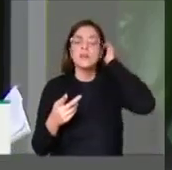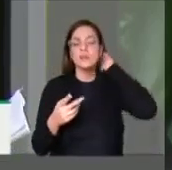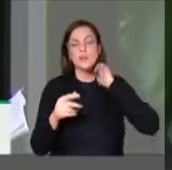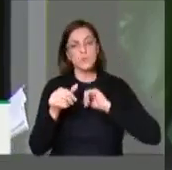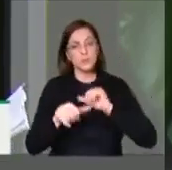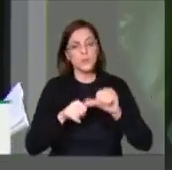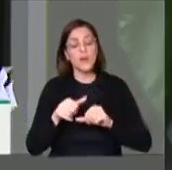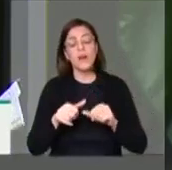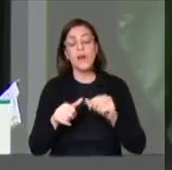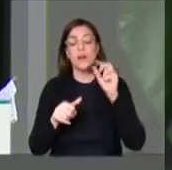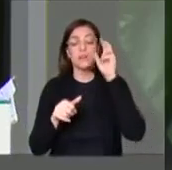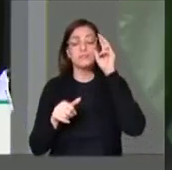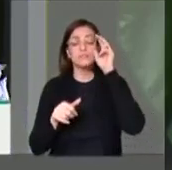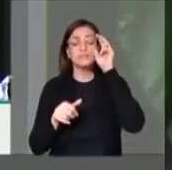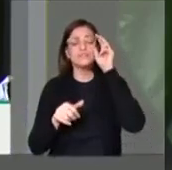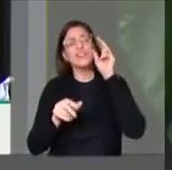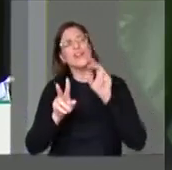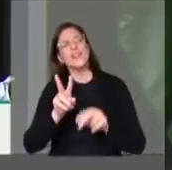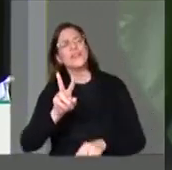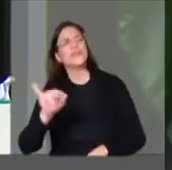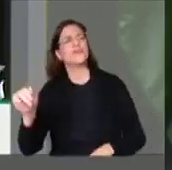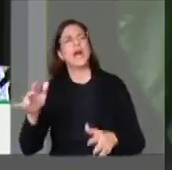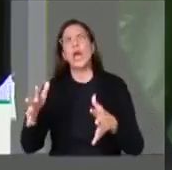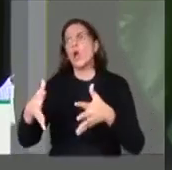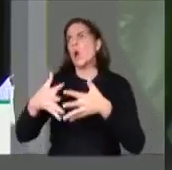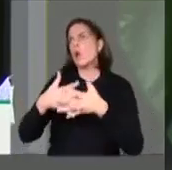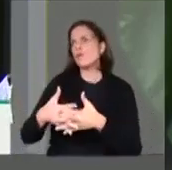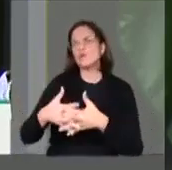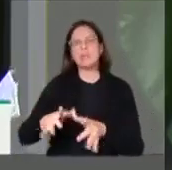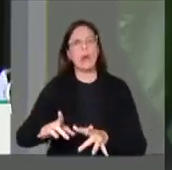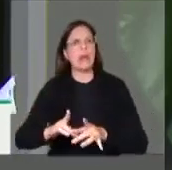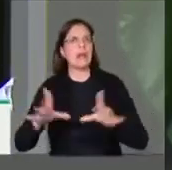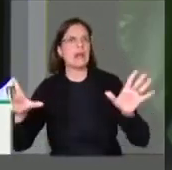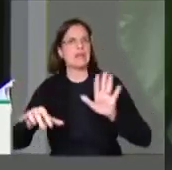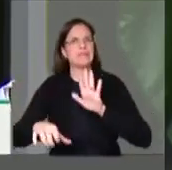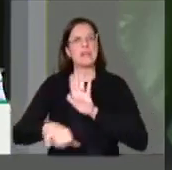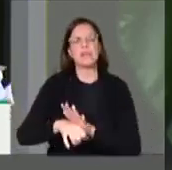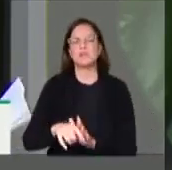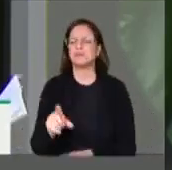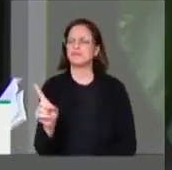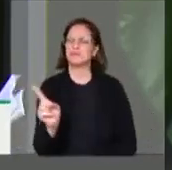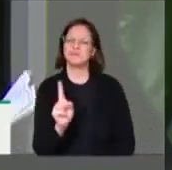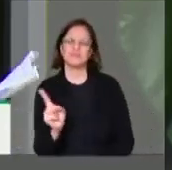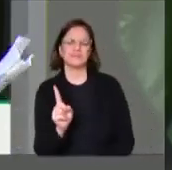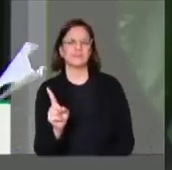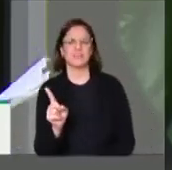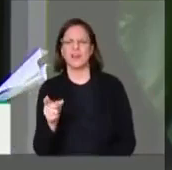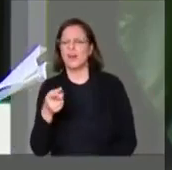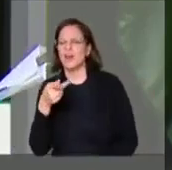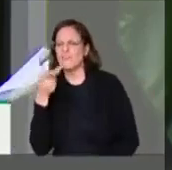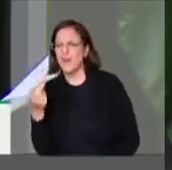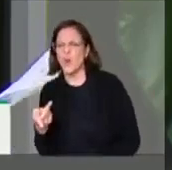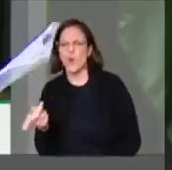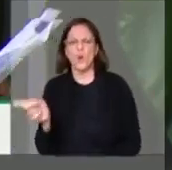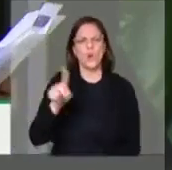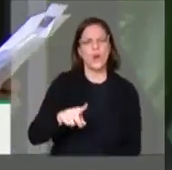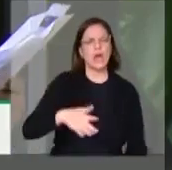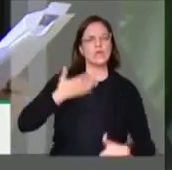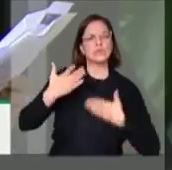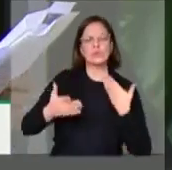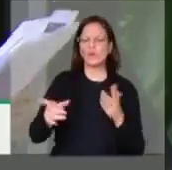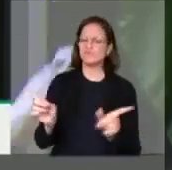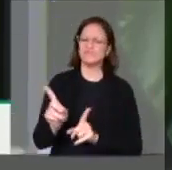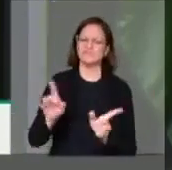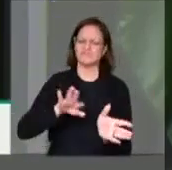o caos que Sardenberg afirmou e que assustou Roberto da Mata. É